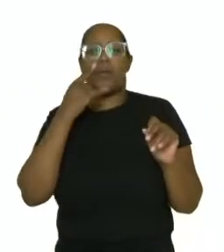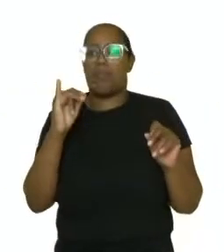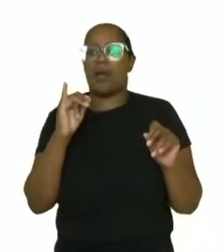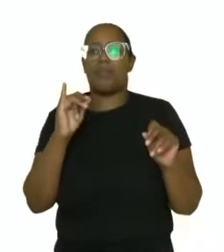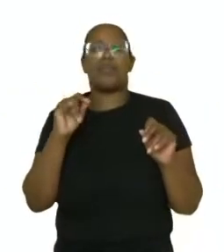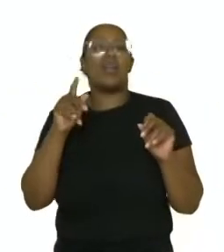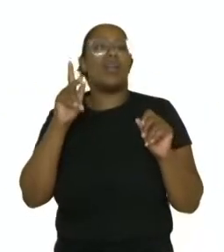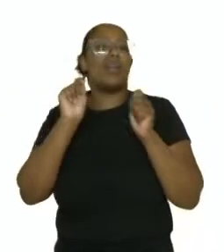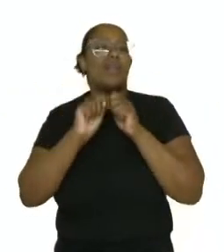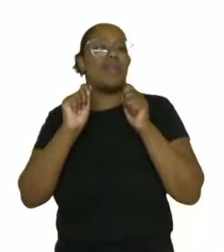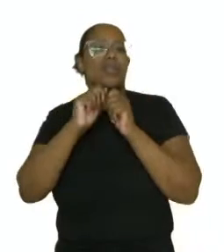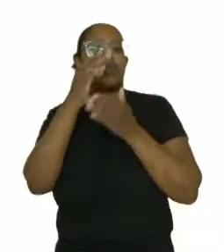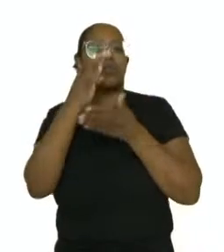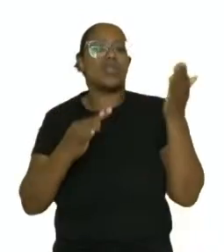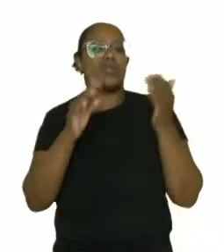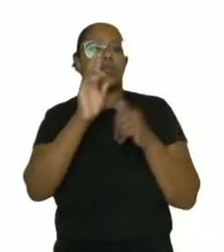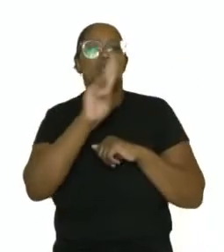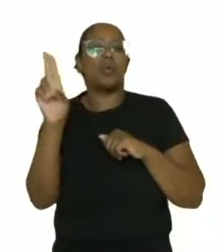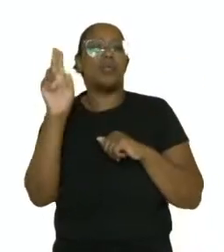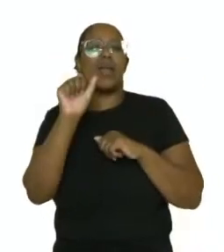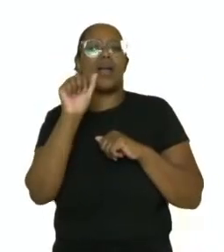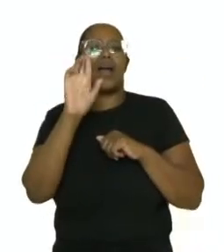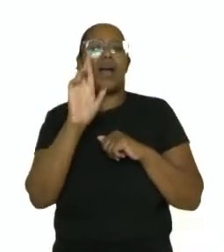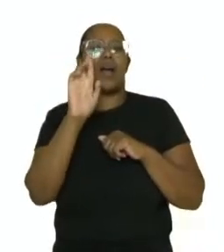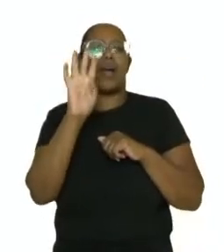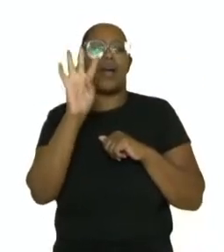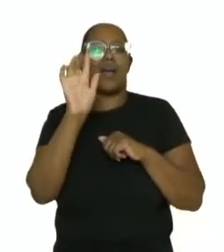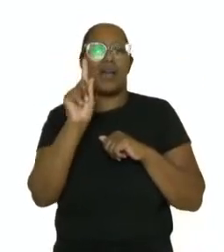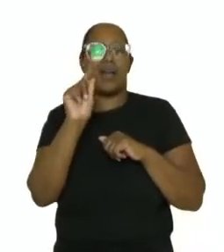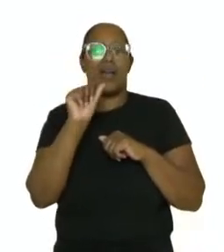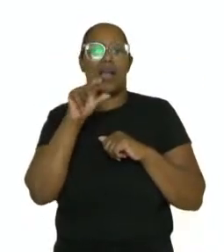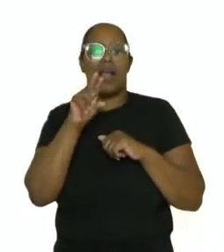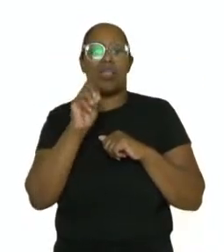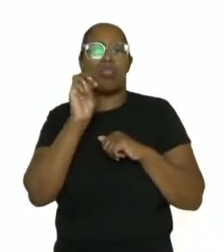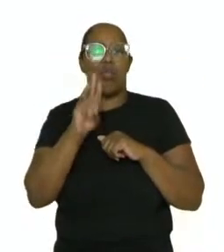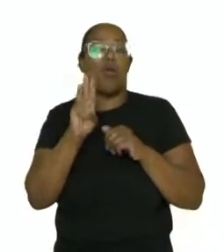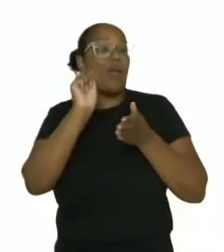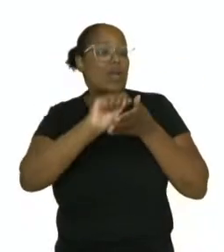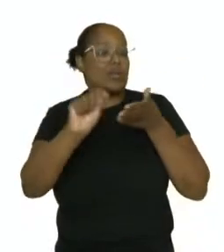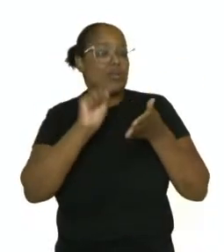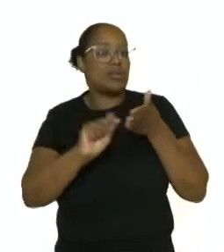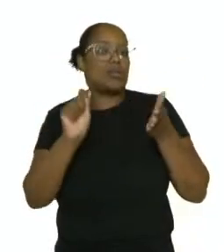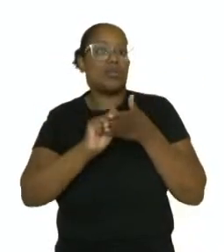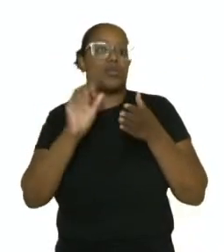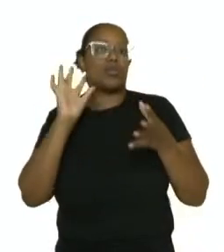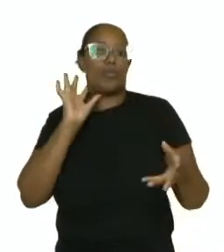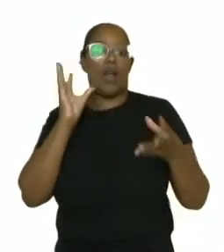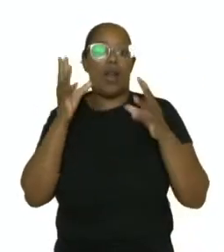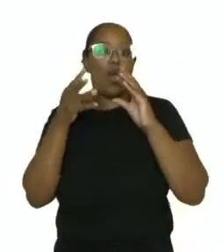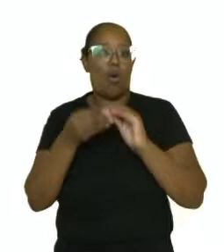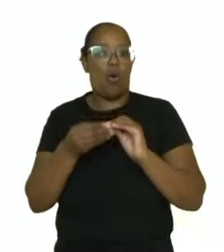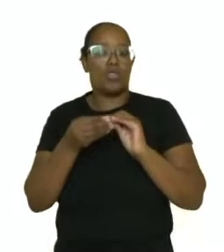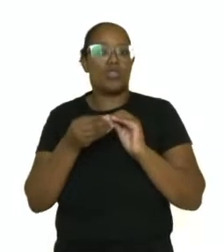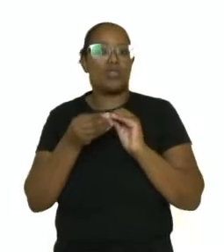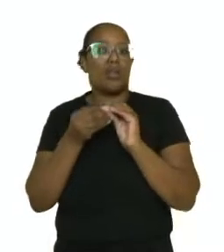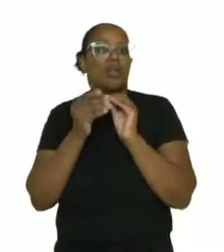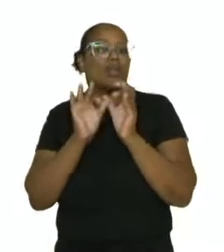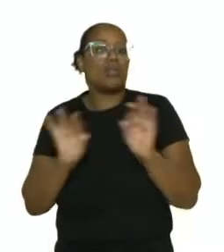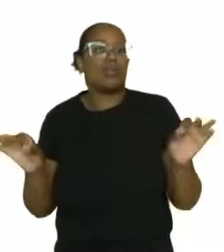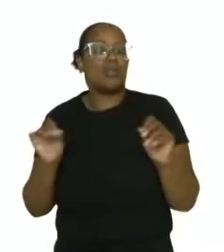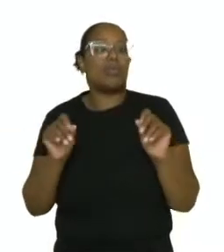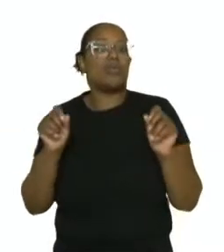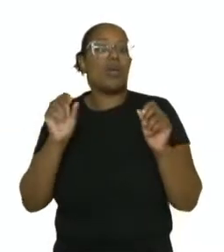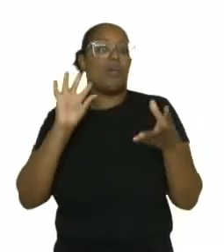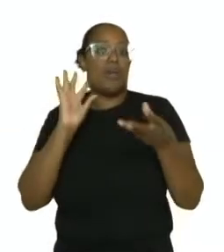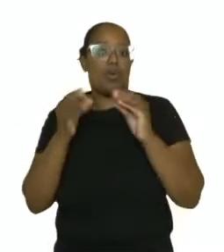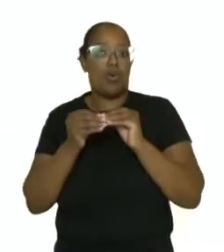chamado Organon, né? E esse texto são escritos sobre a lógica aristotélica. Para ele, a lógica é um instrumento do pensamento